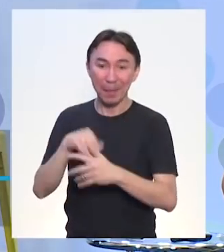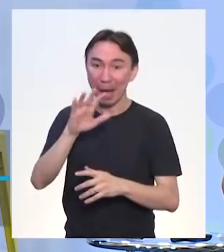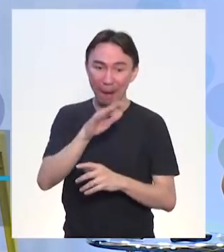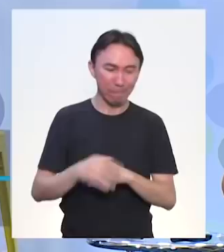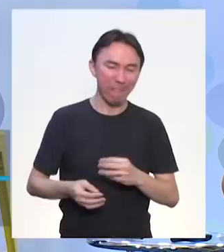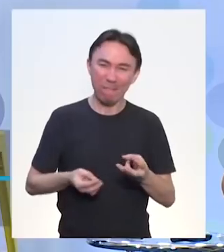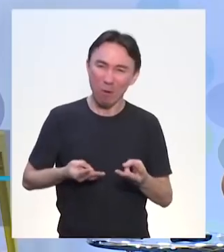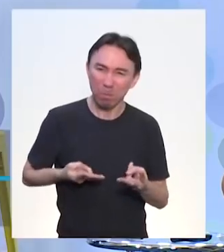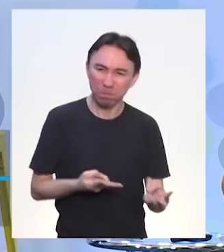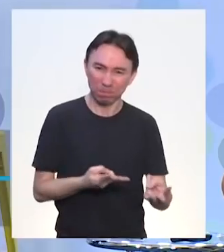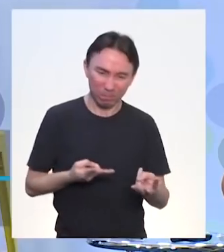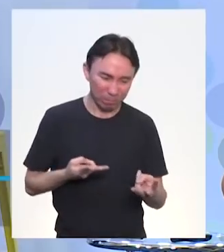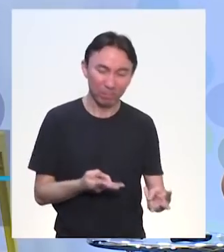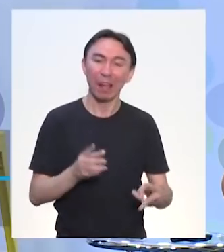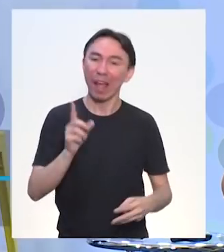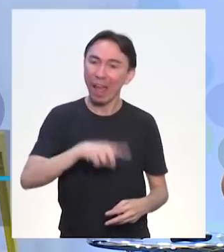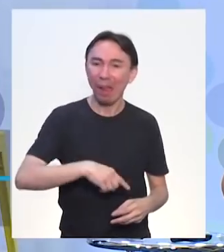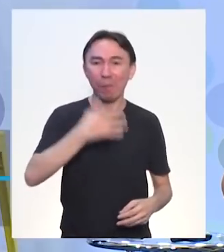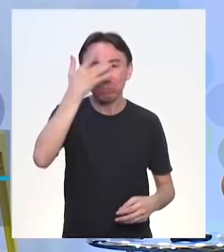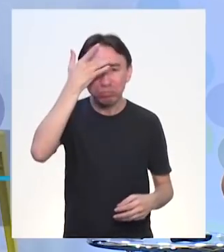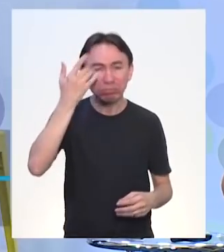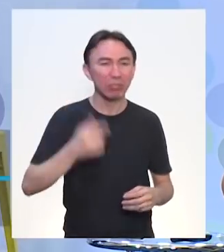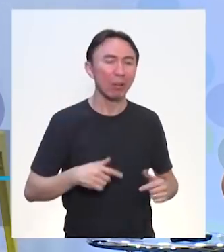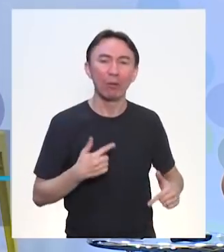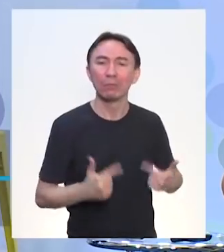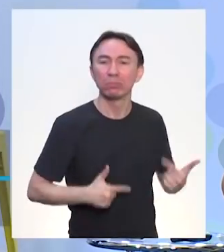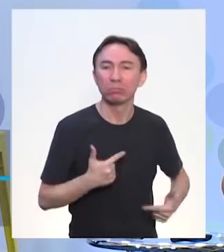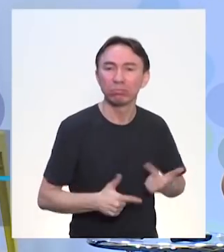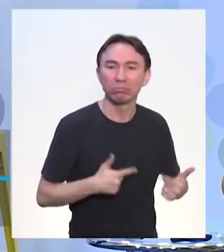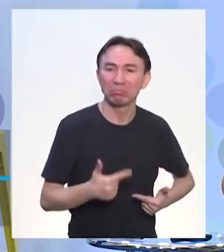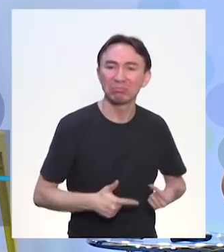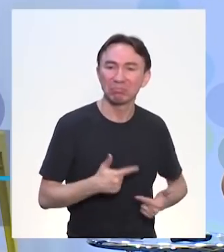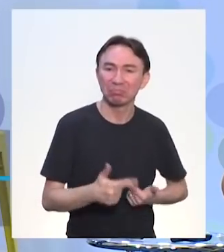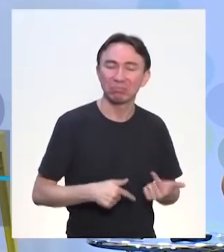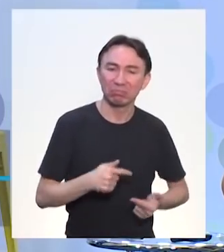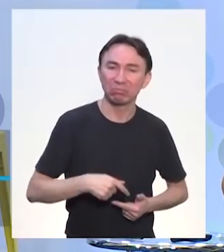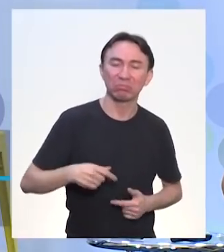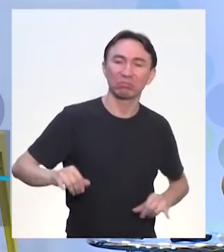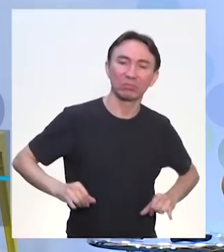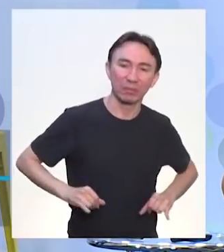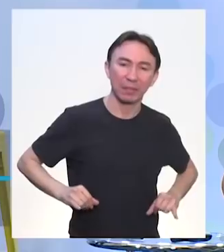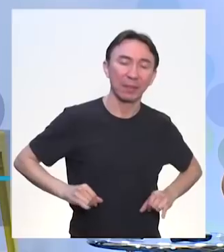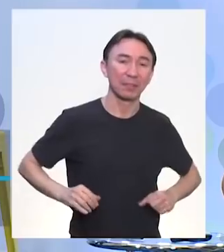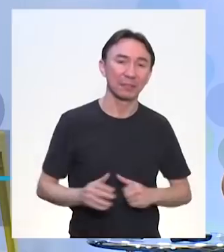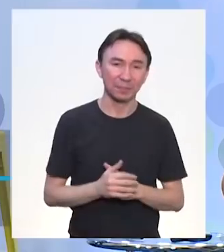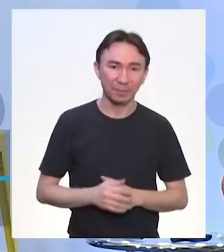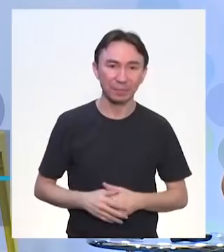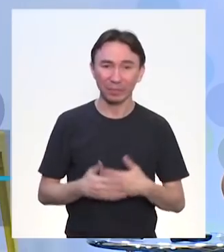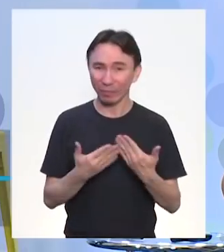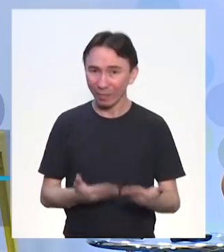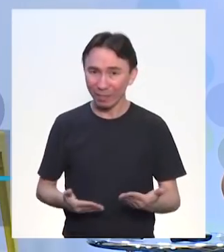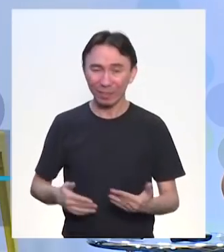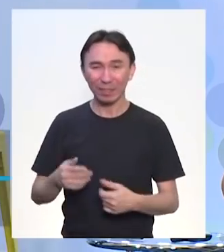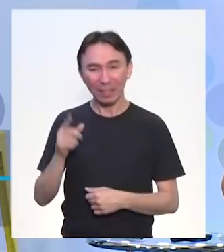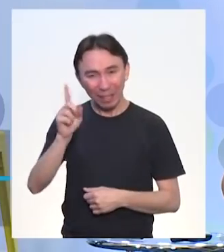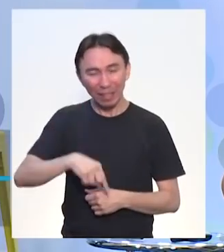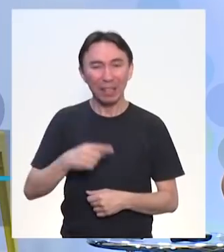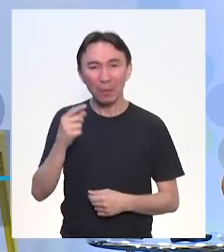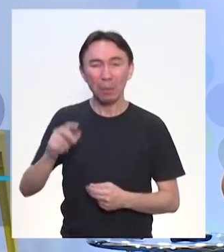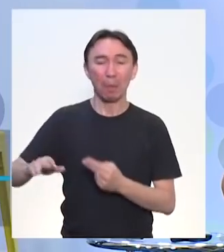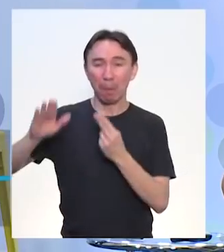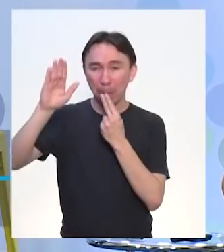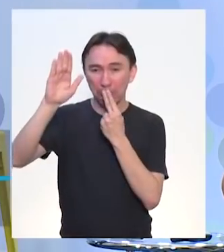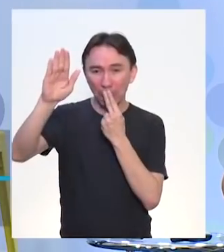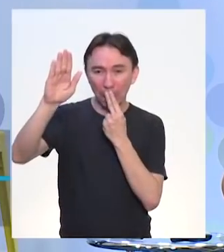com o nazismo que tem lá na frente? A ideia de que o capitalismo caminhava para um futuro distópico, extremamente